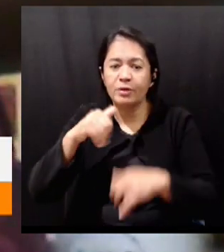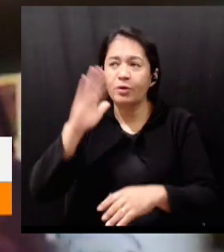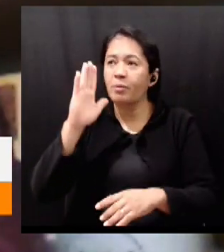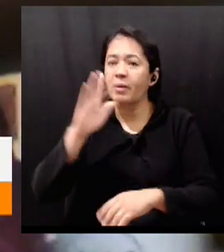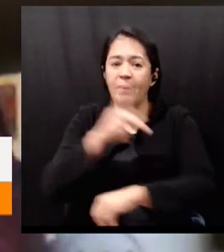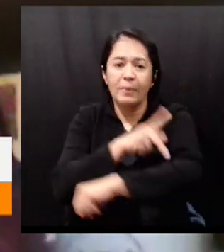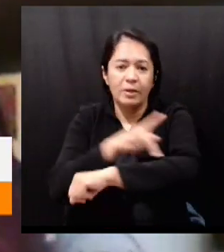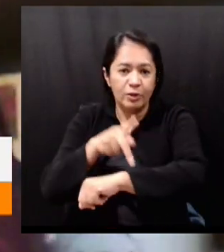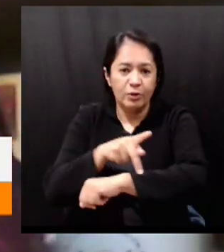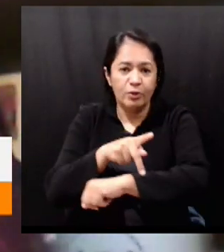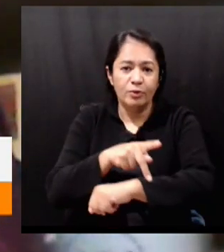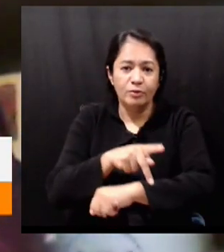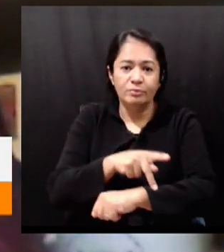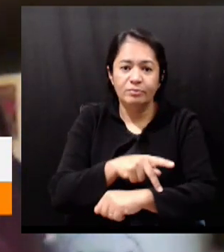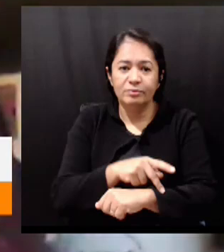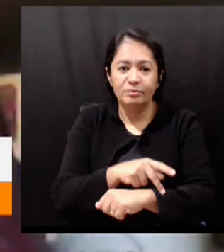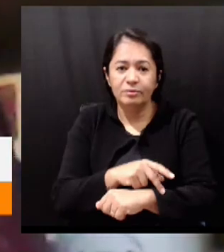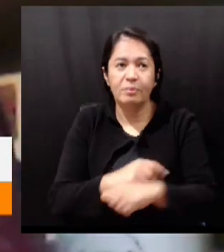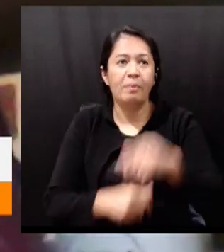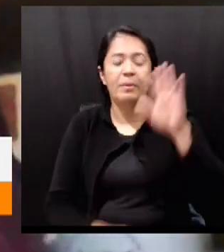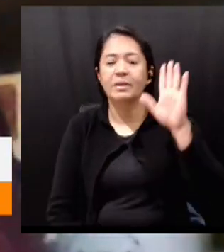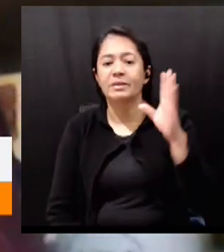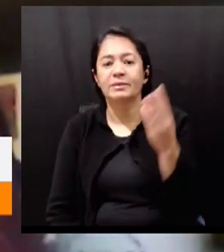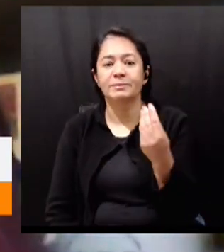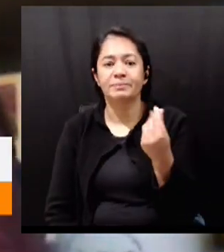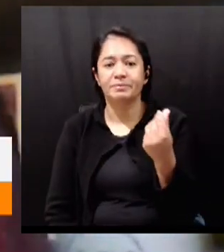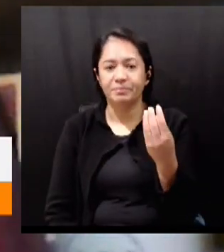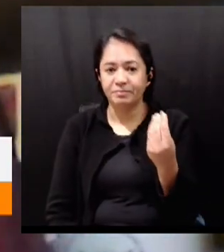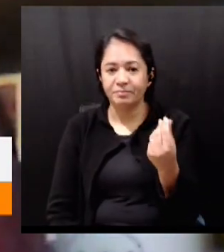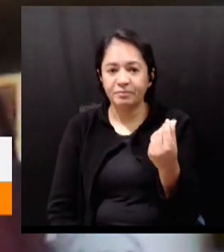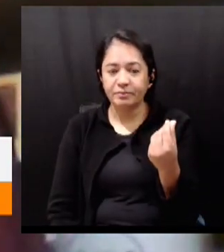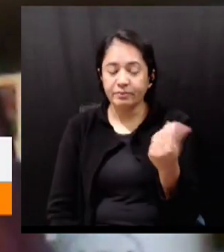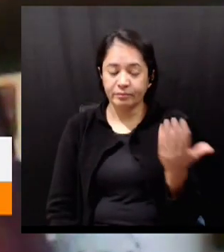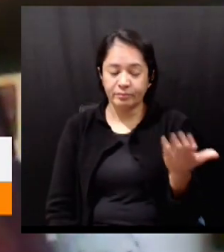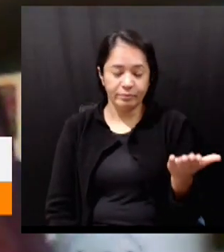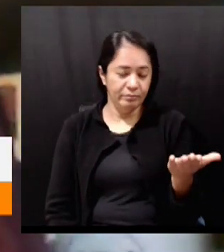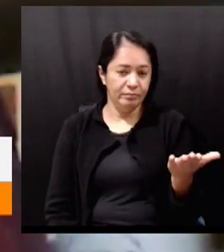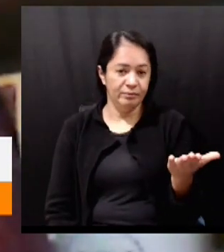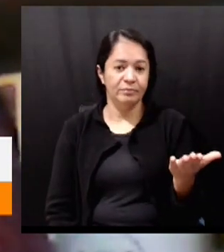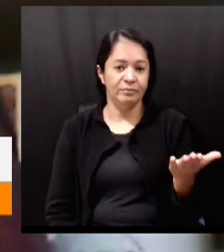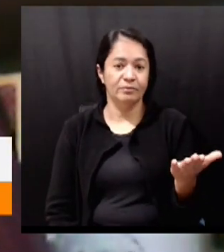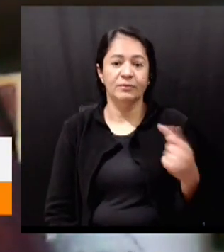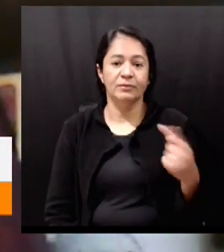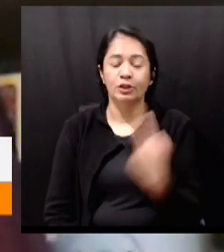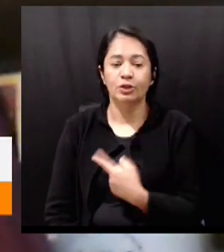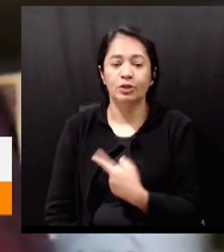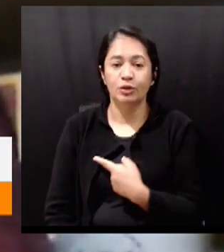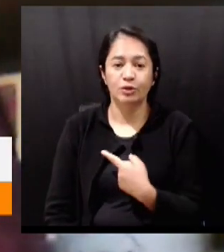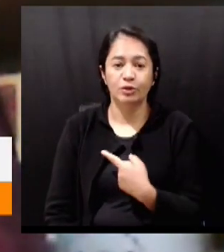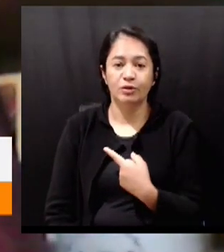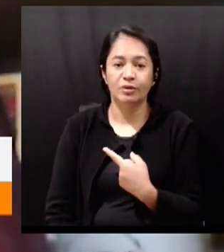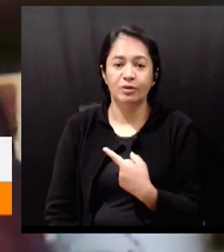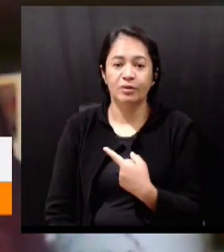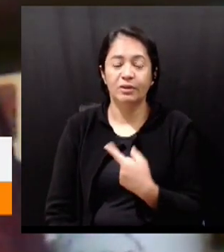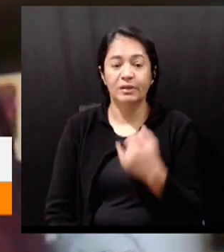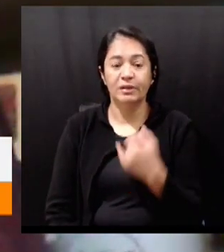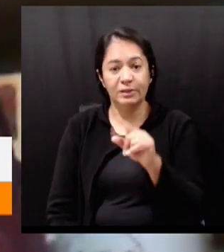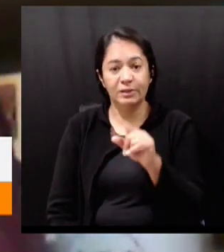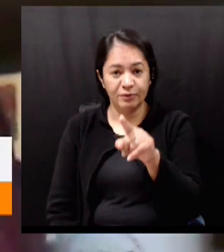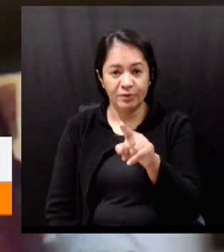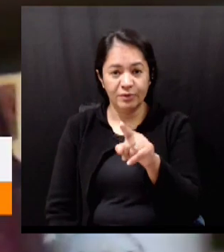algo que seja mais ali, né? Então, assim, é a gente. Se você é multitarefa, você vai